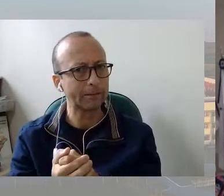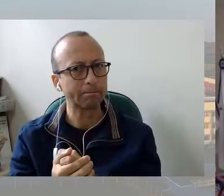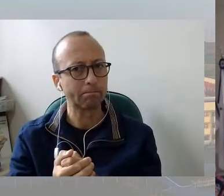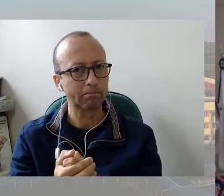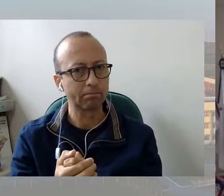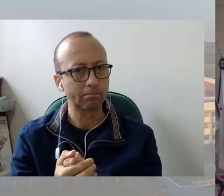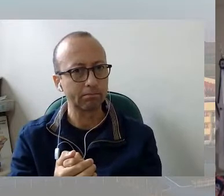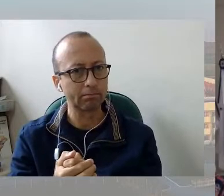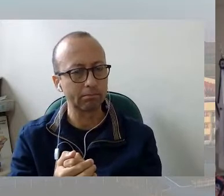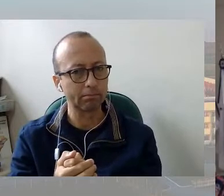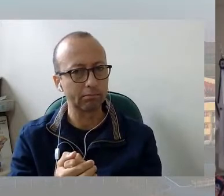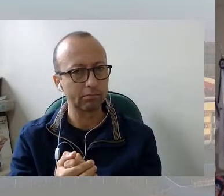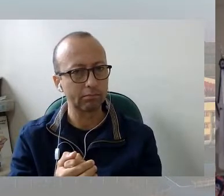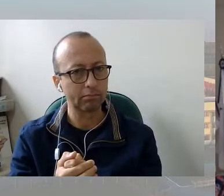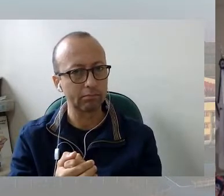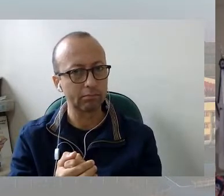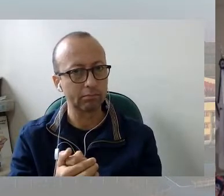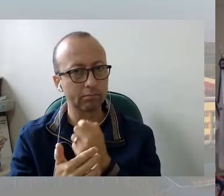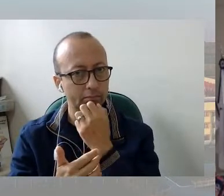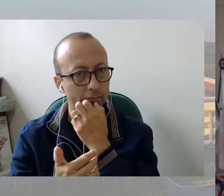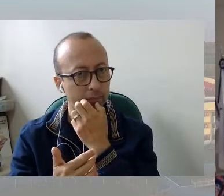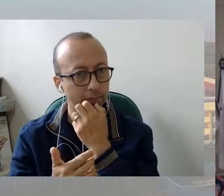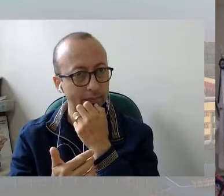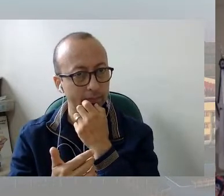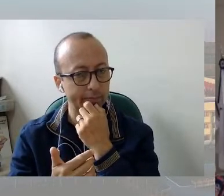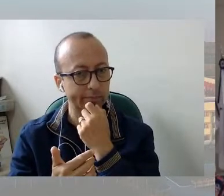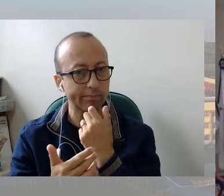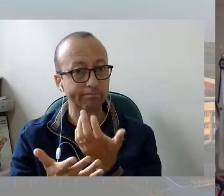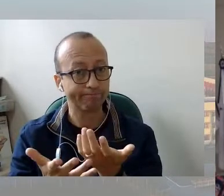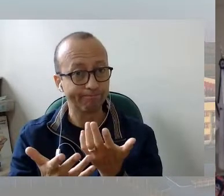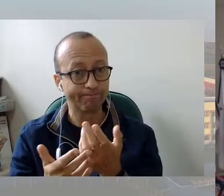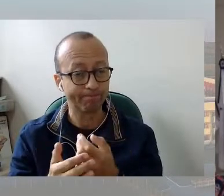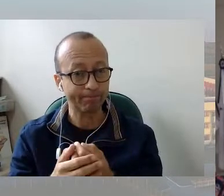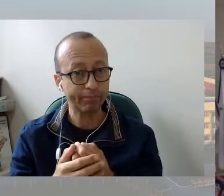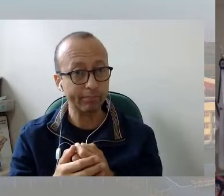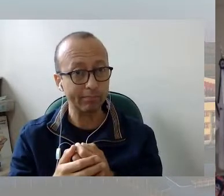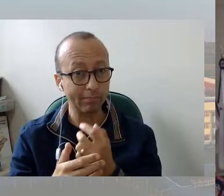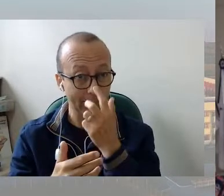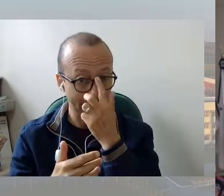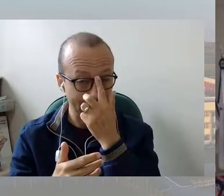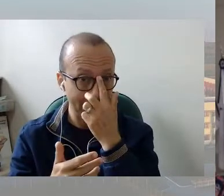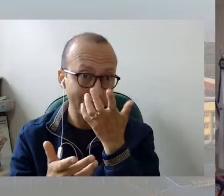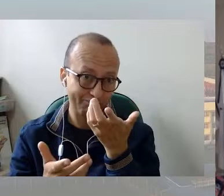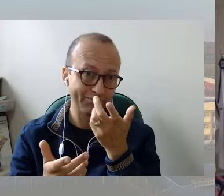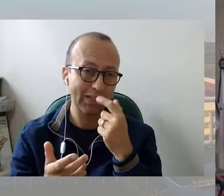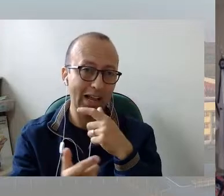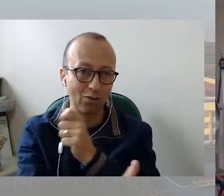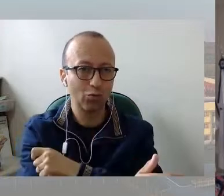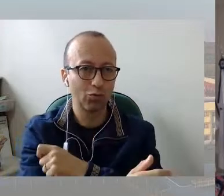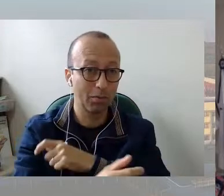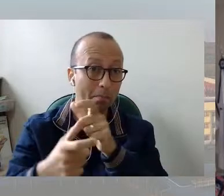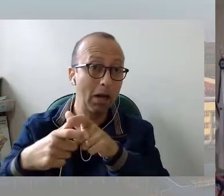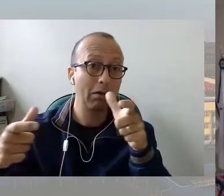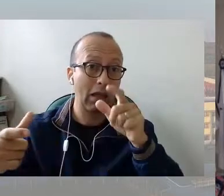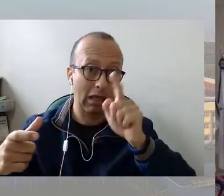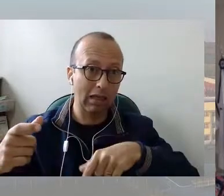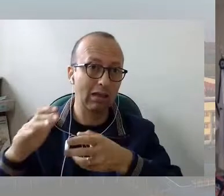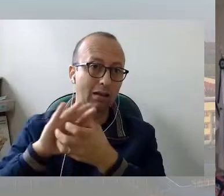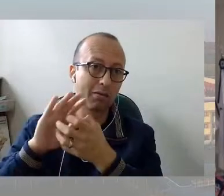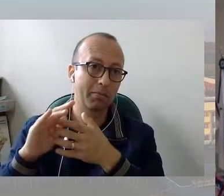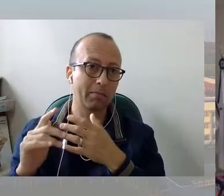rechaçados, e isso implicou para nós, como a maioria dos alunos eram do nosso campus, todo um processo